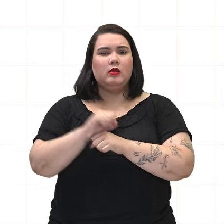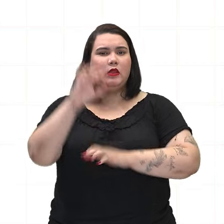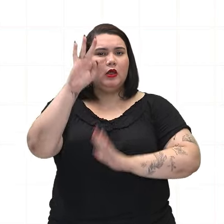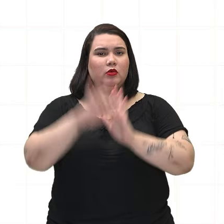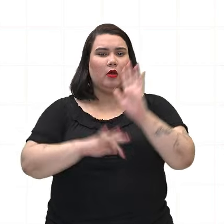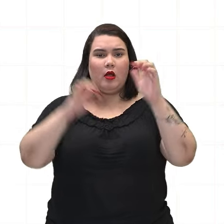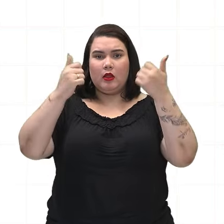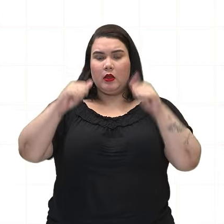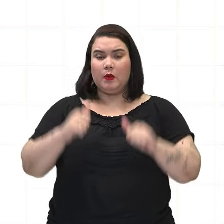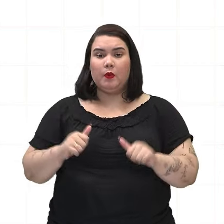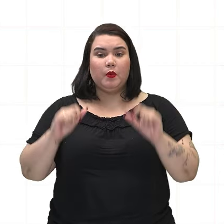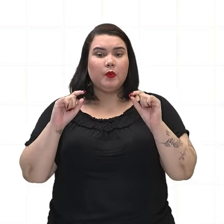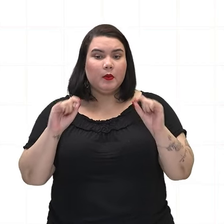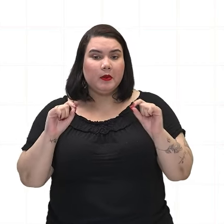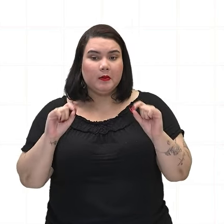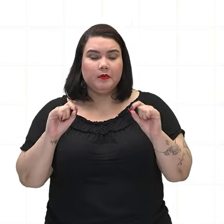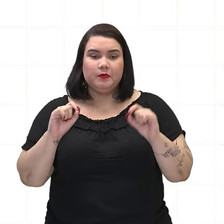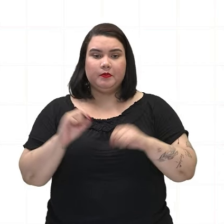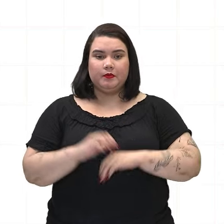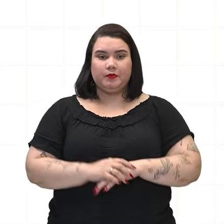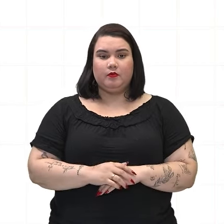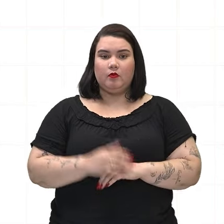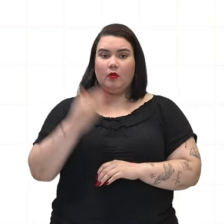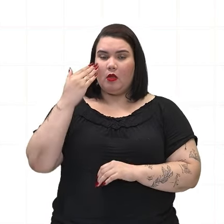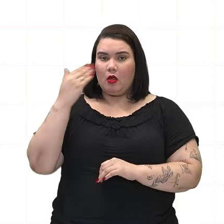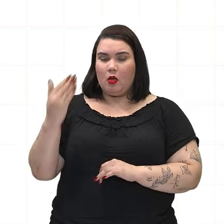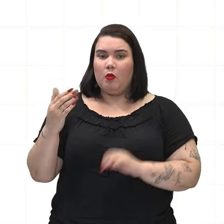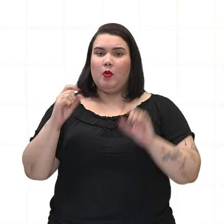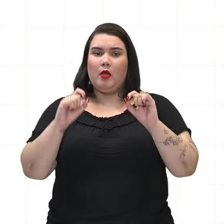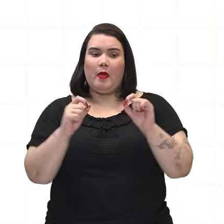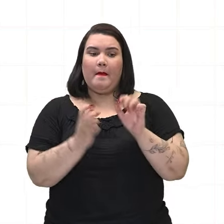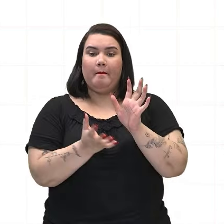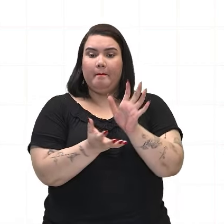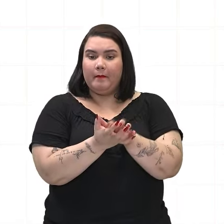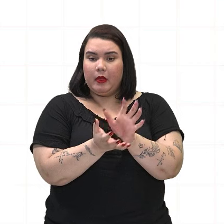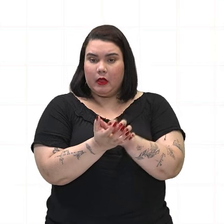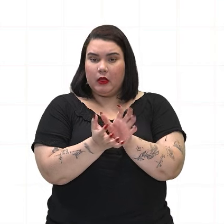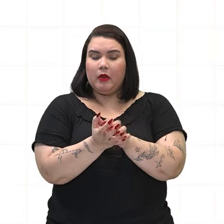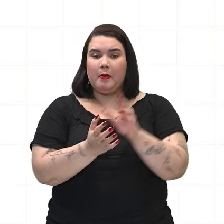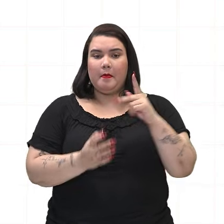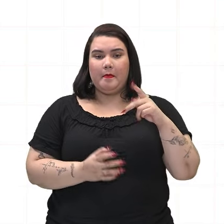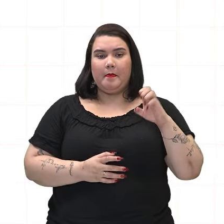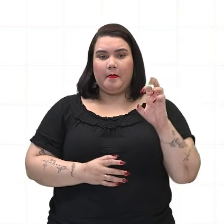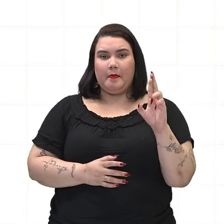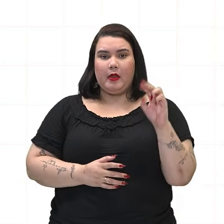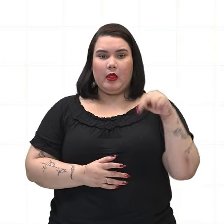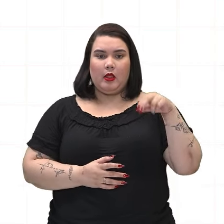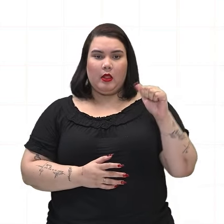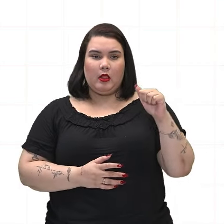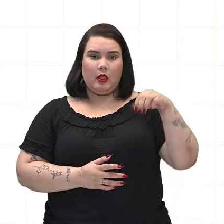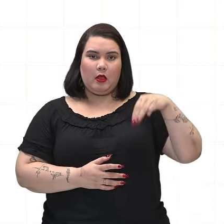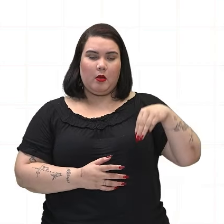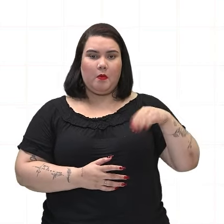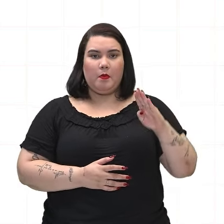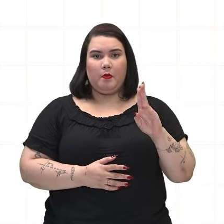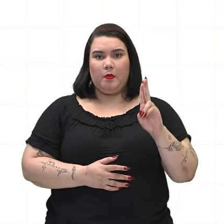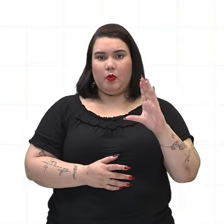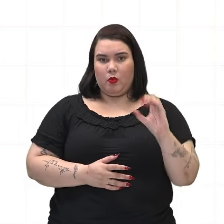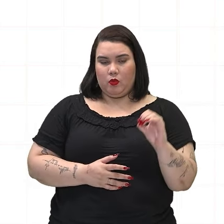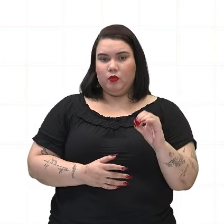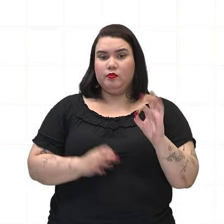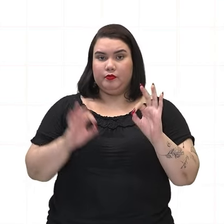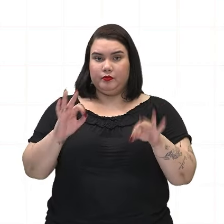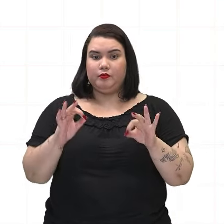que nós estamos falando ali de Pernambuco, que estava insatisfeito com a política do momento por conta de